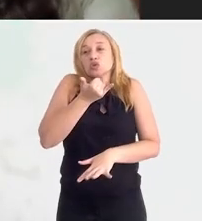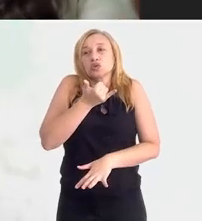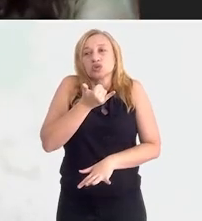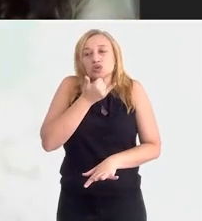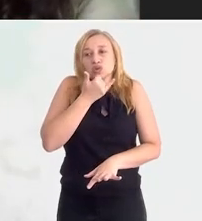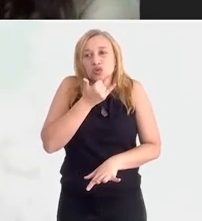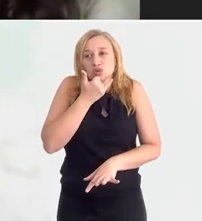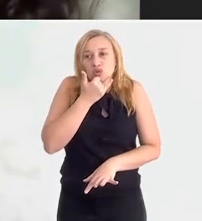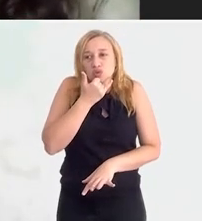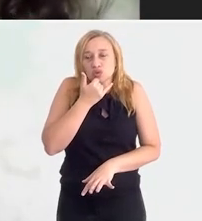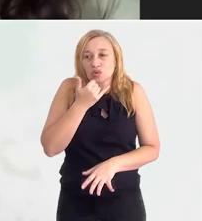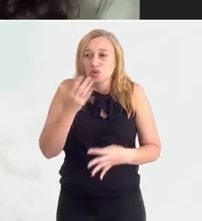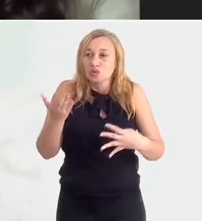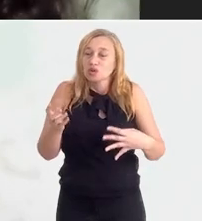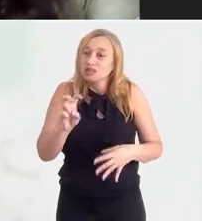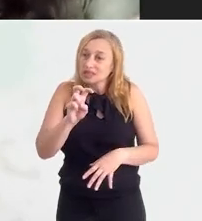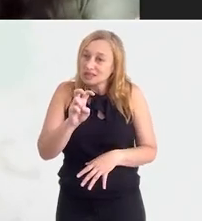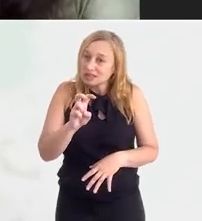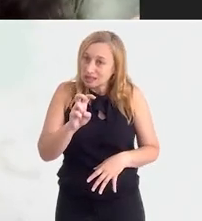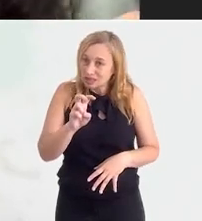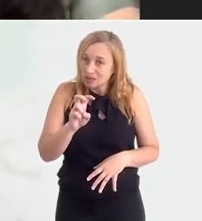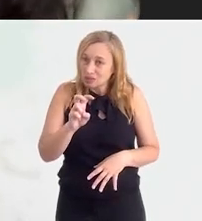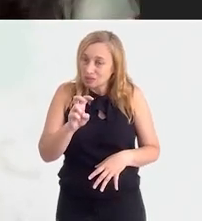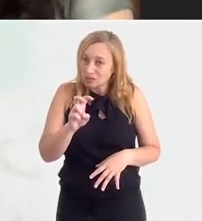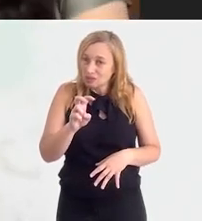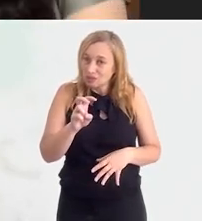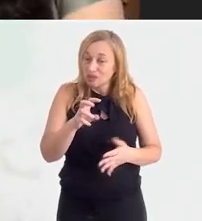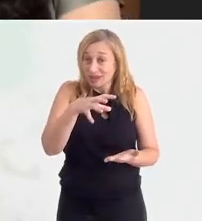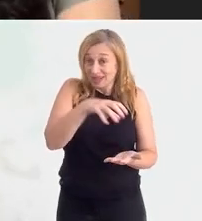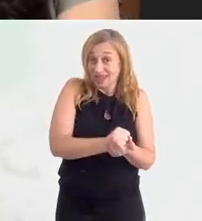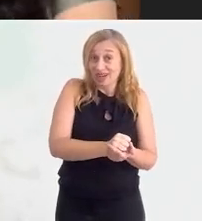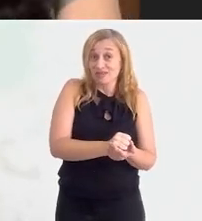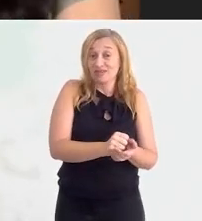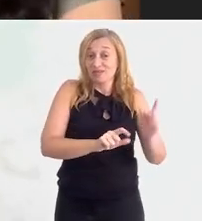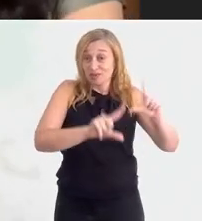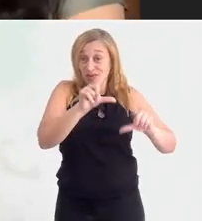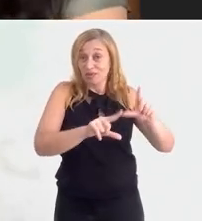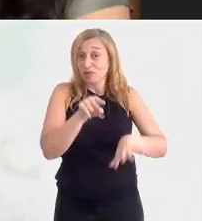vou te falar uma coisa. Conversar, eu vou ter que gravar mais uns 5 programas com você,